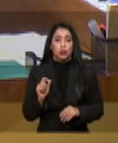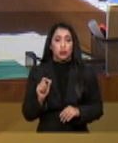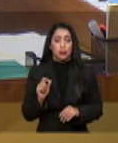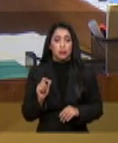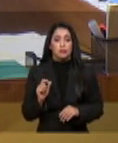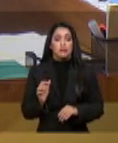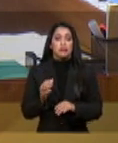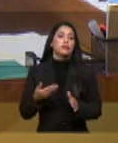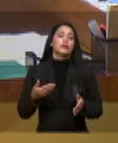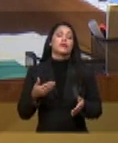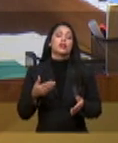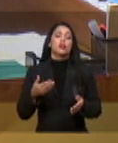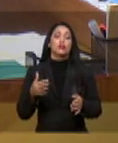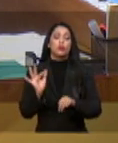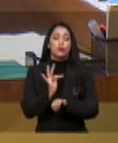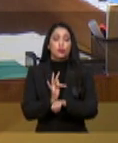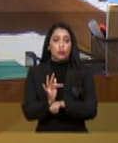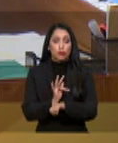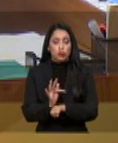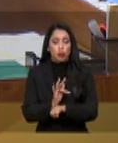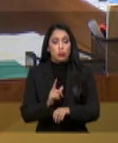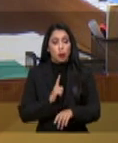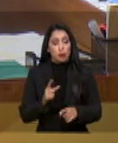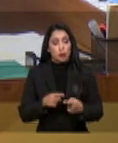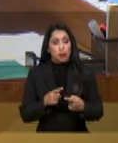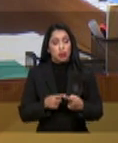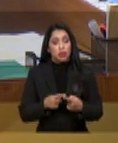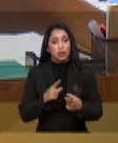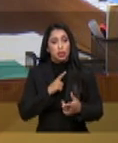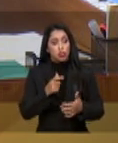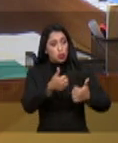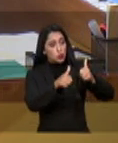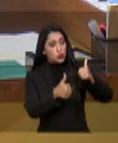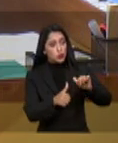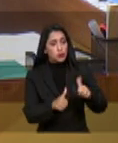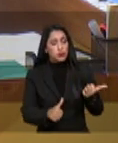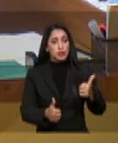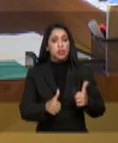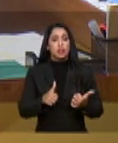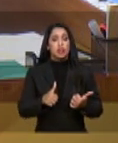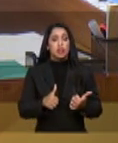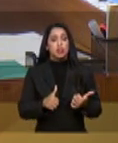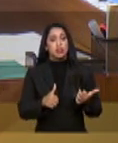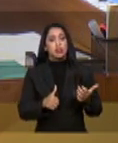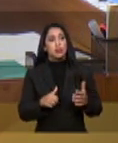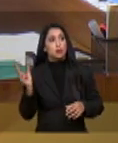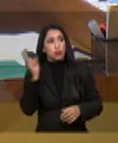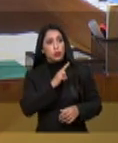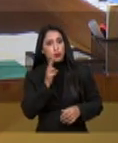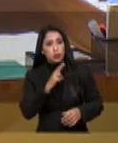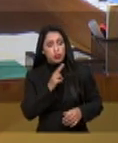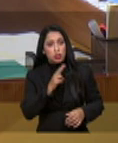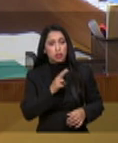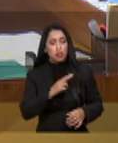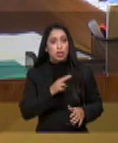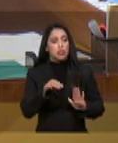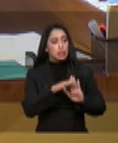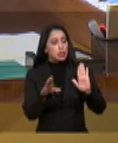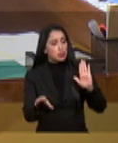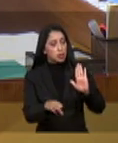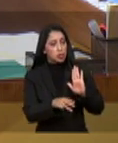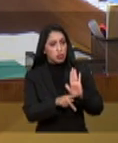vício formal, uma vez que, impróprio adentrar o exame judicial na análise dos requisitos de urgência e relevância das medidas